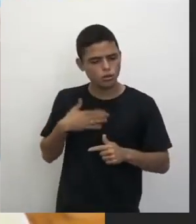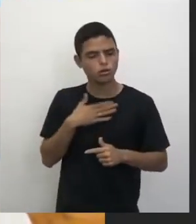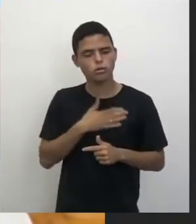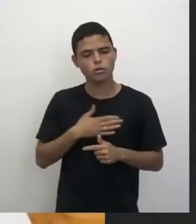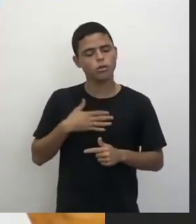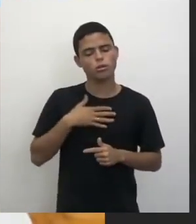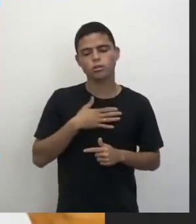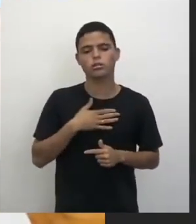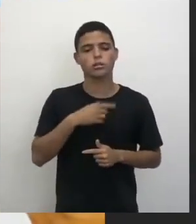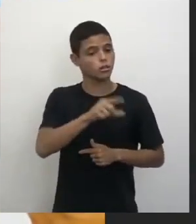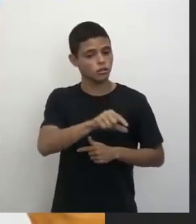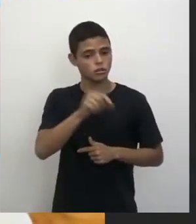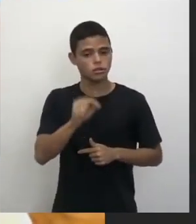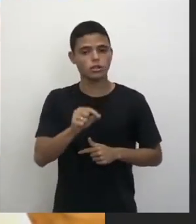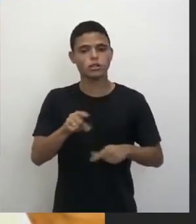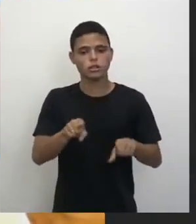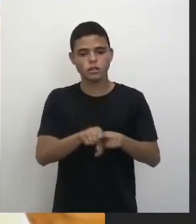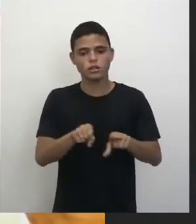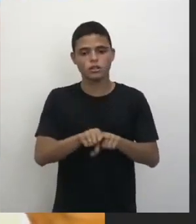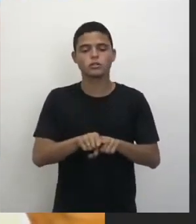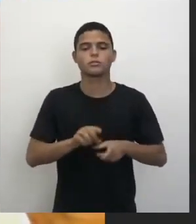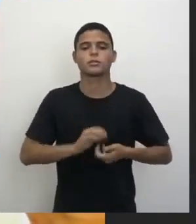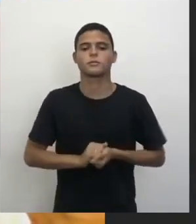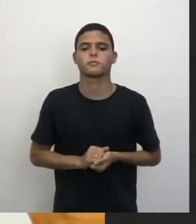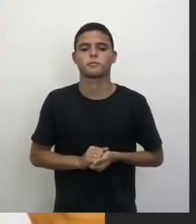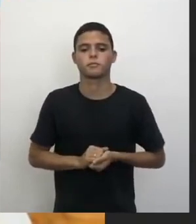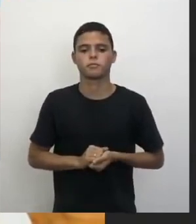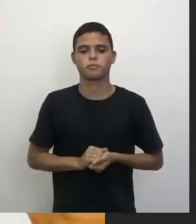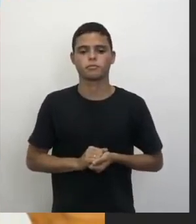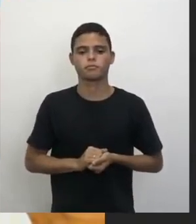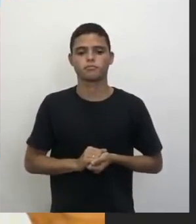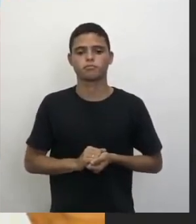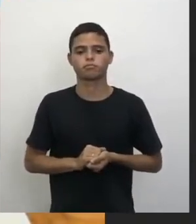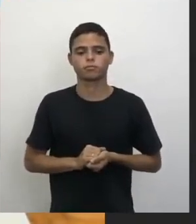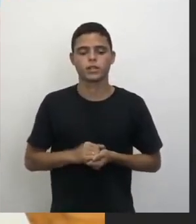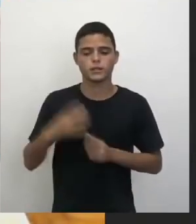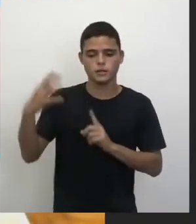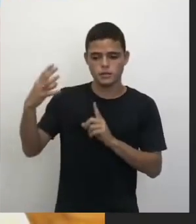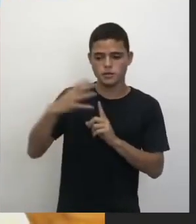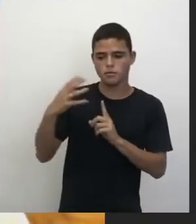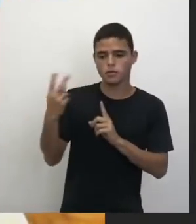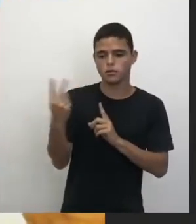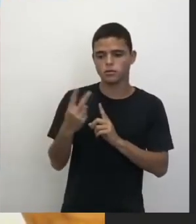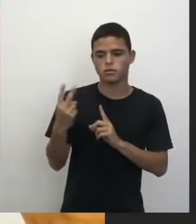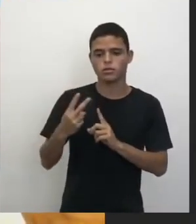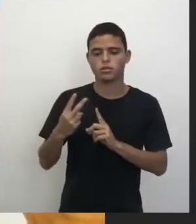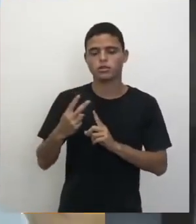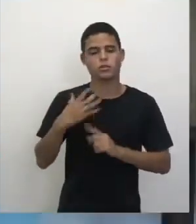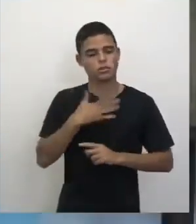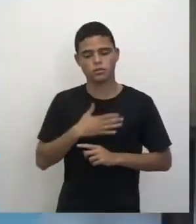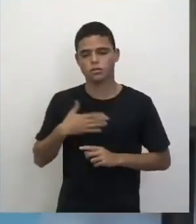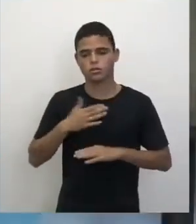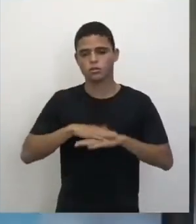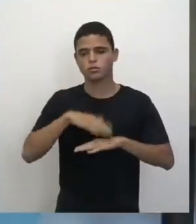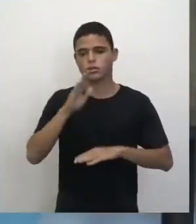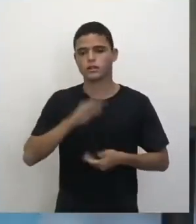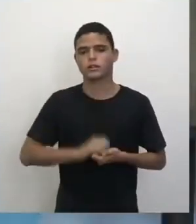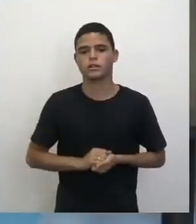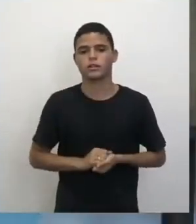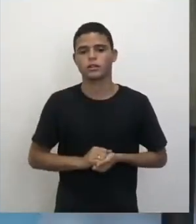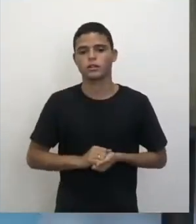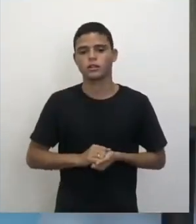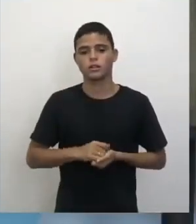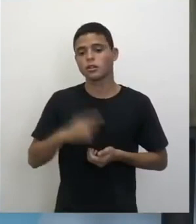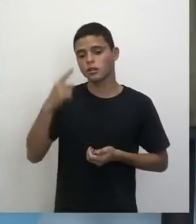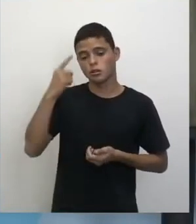A minha escrita sempre tem um viés humorístico, né? Então, por isso eu me inspiro nesses autores. Aí você contou que assim a sua